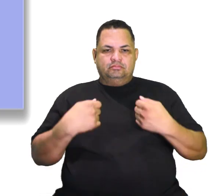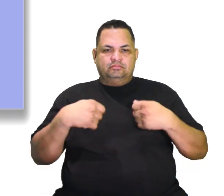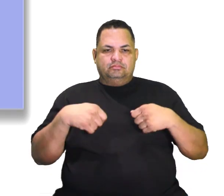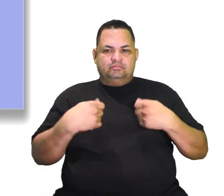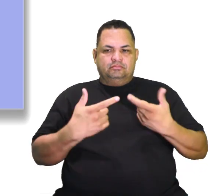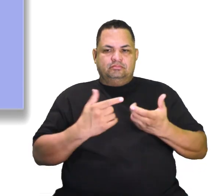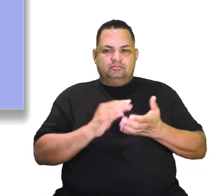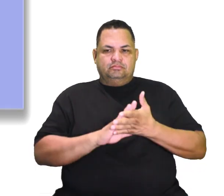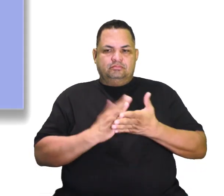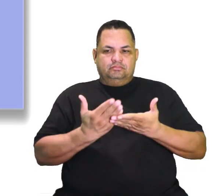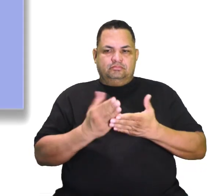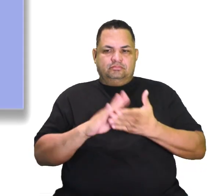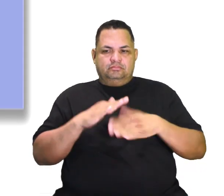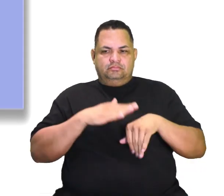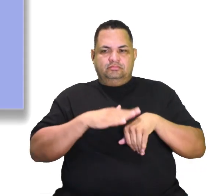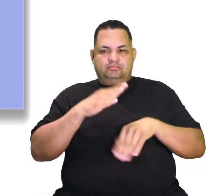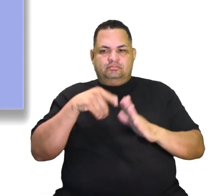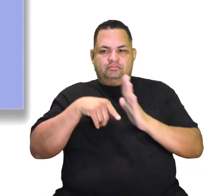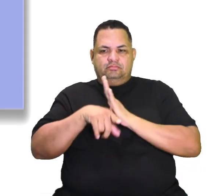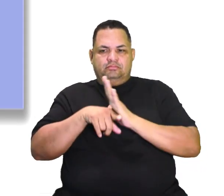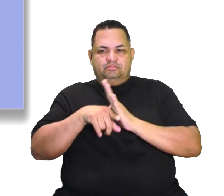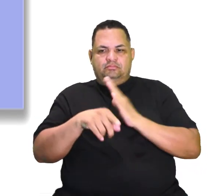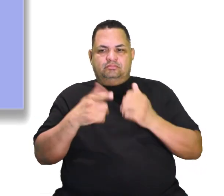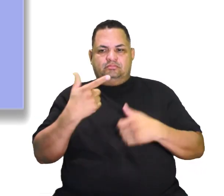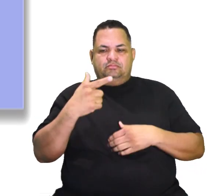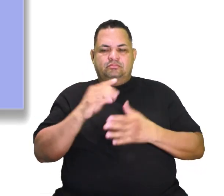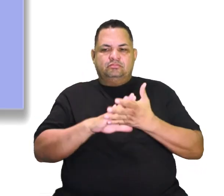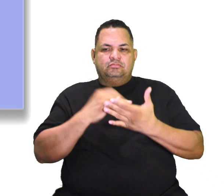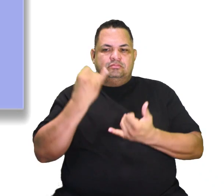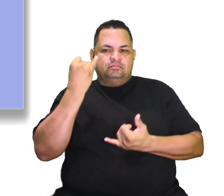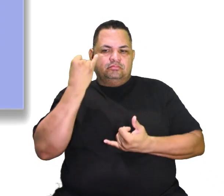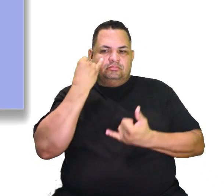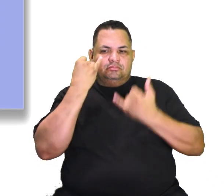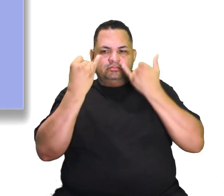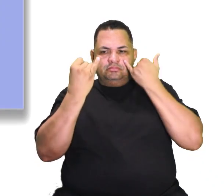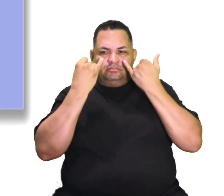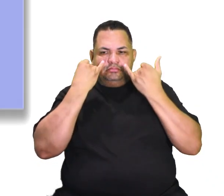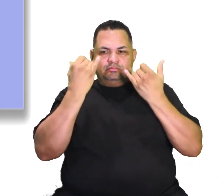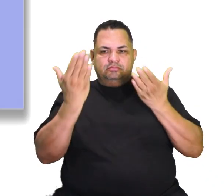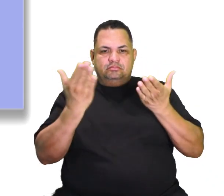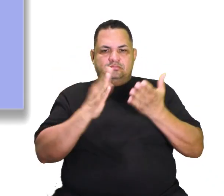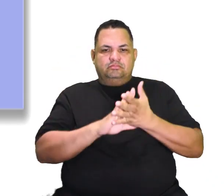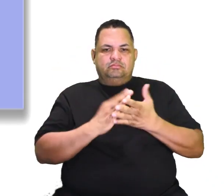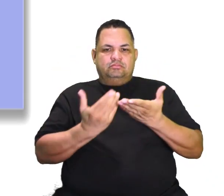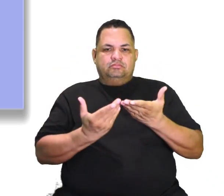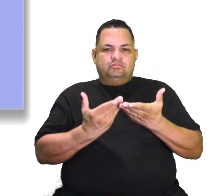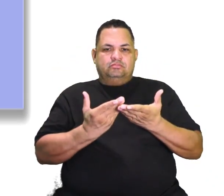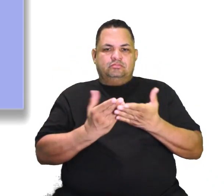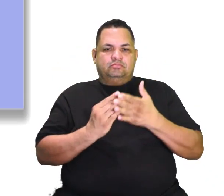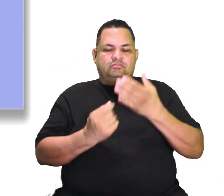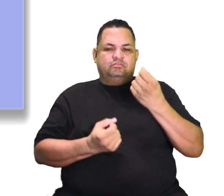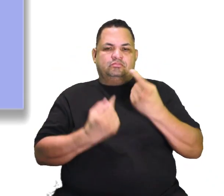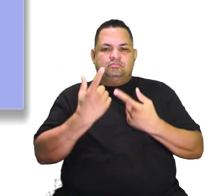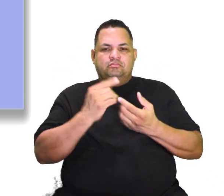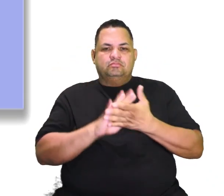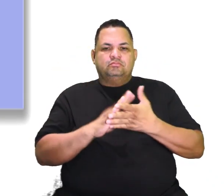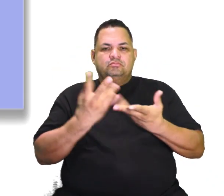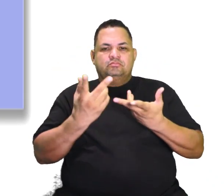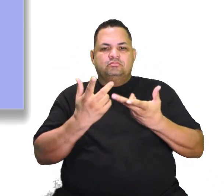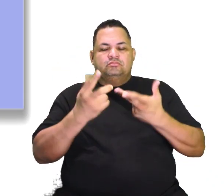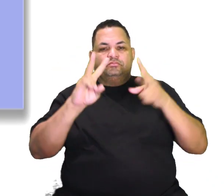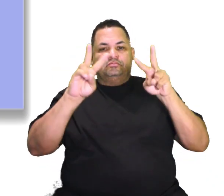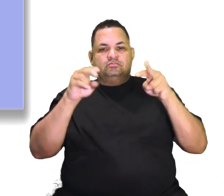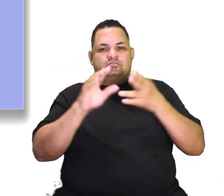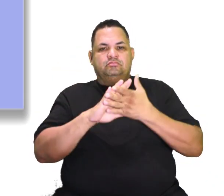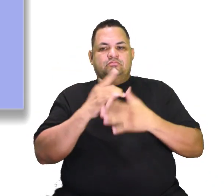precisaríamos de mais pesquisas, estudos. Não tem muita informação sobre alguns desses temas, não tem